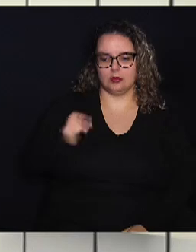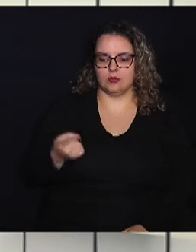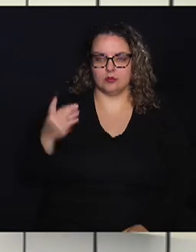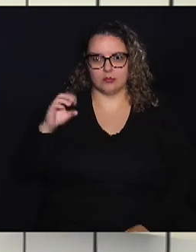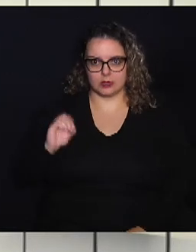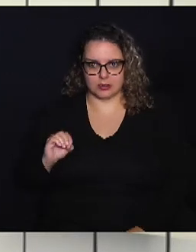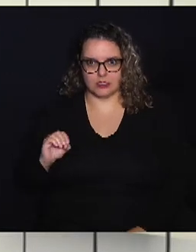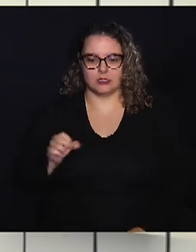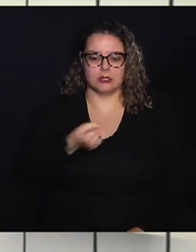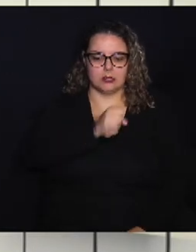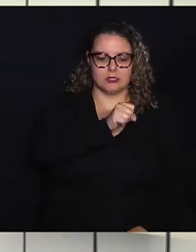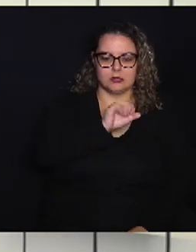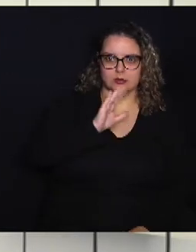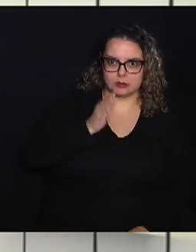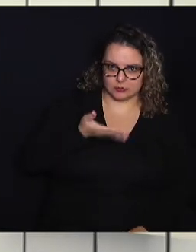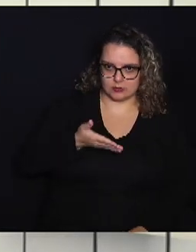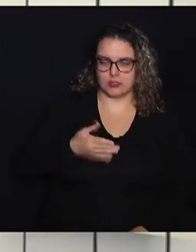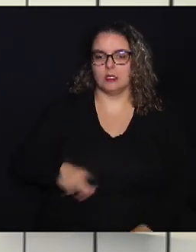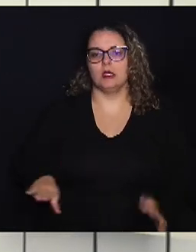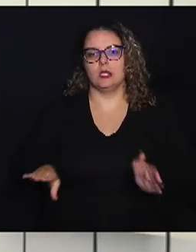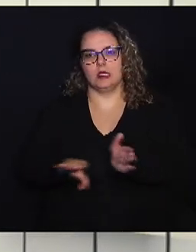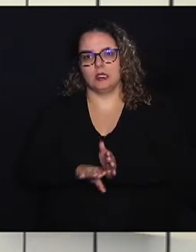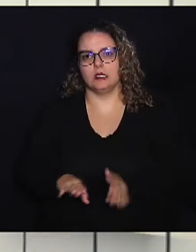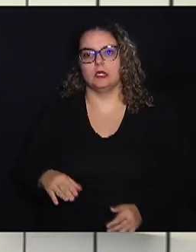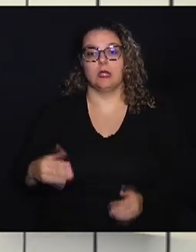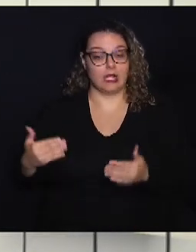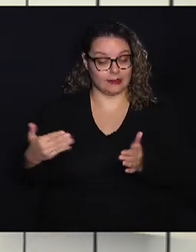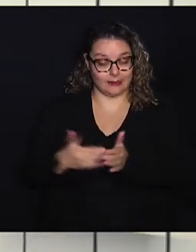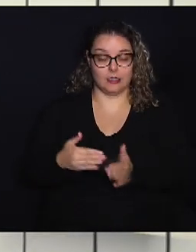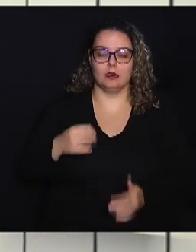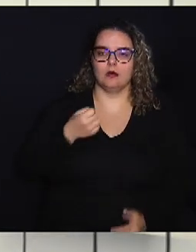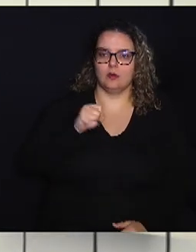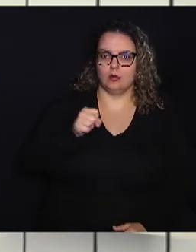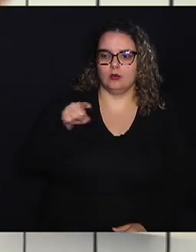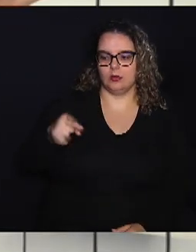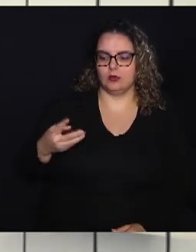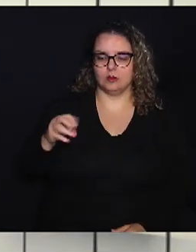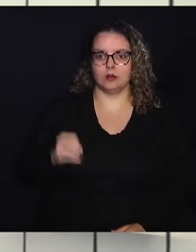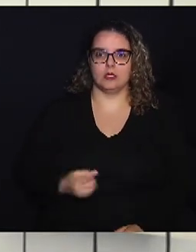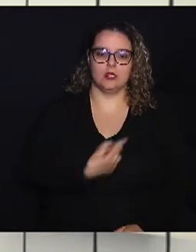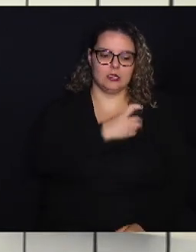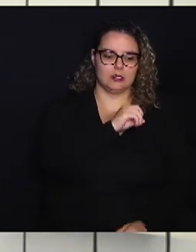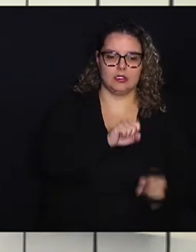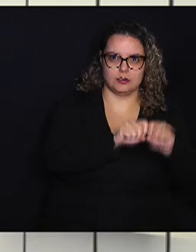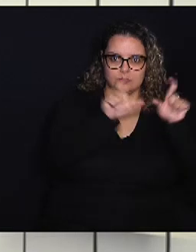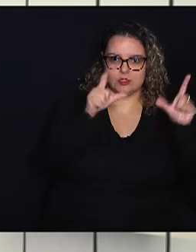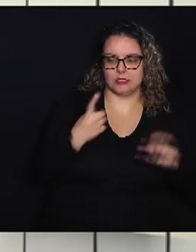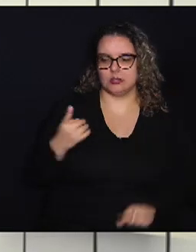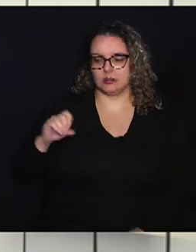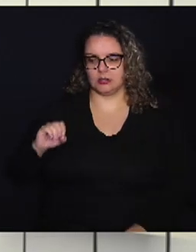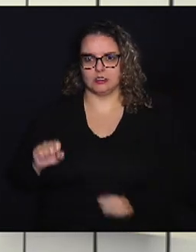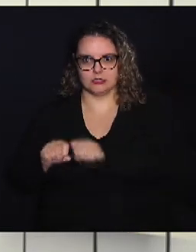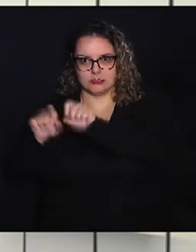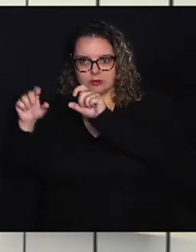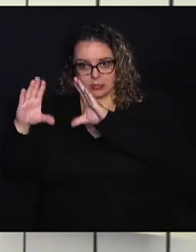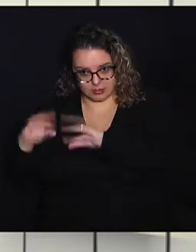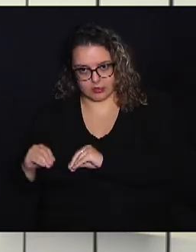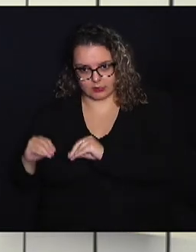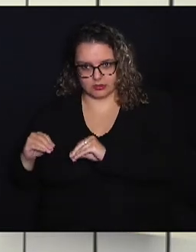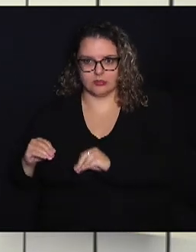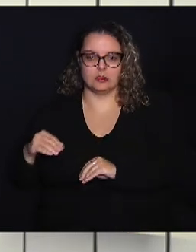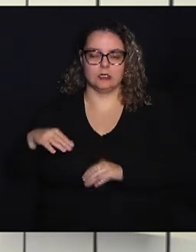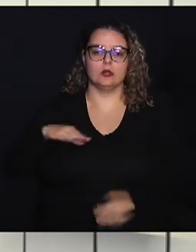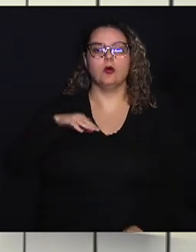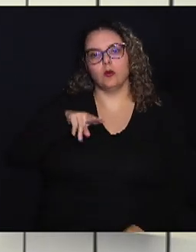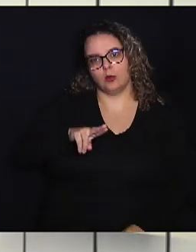das 8h30 da noite às 8h40. Portanto, são 10 minutos pela manhã e 10 minutos à tarde ou